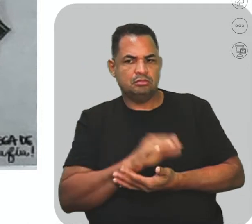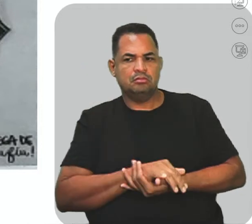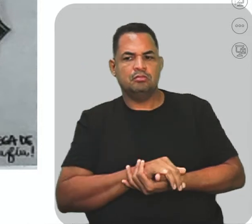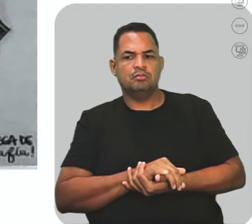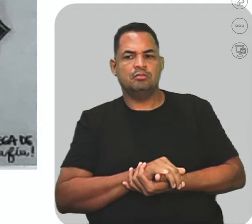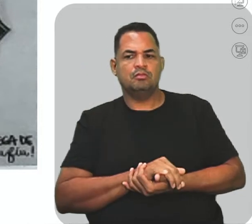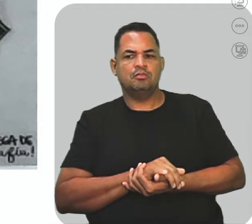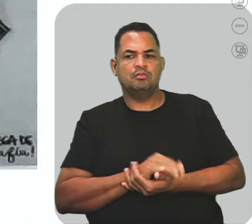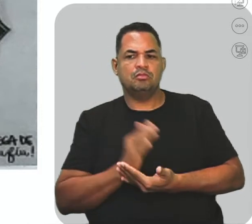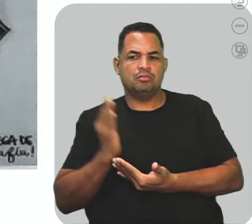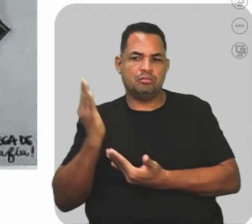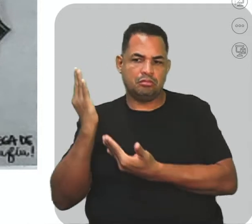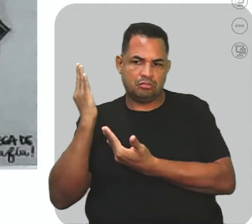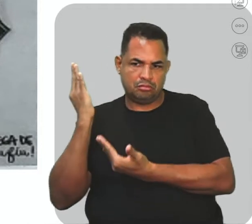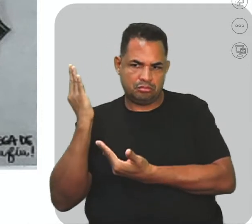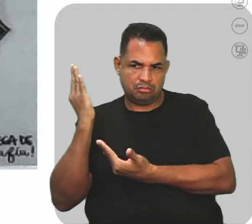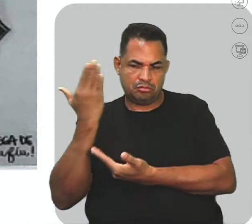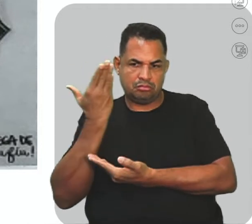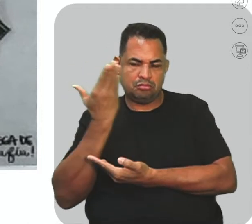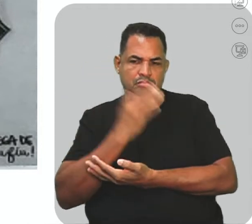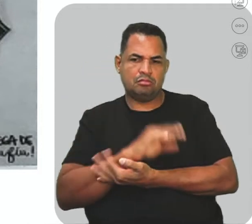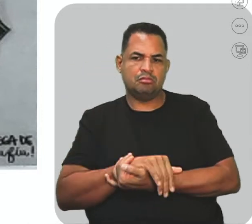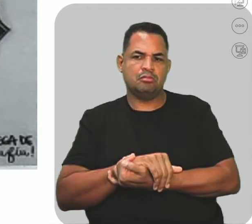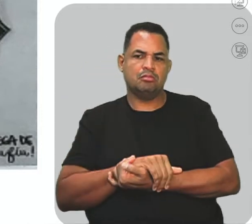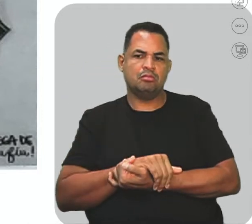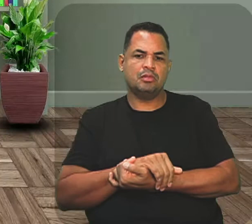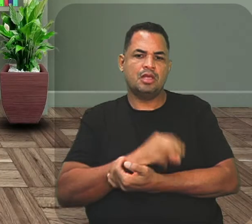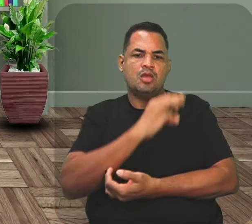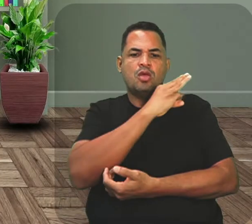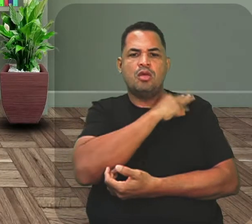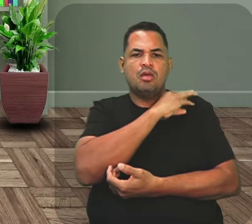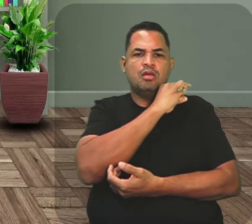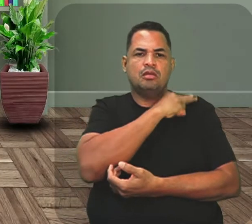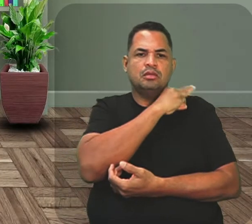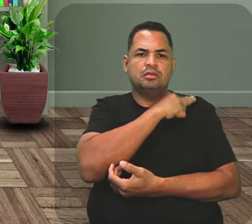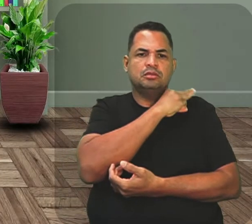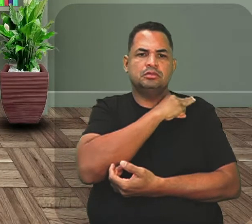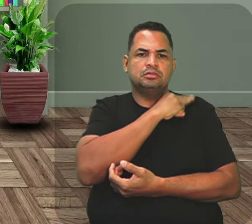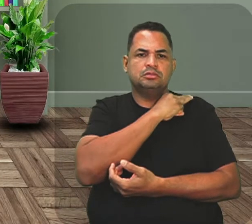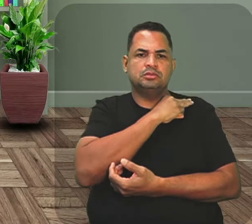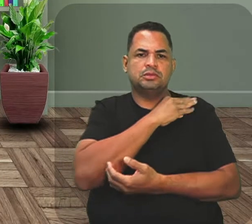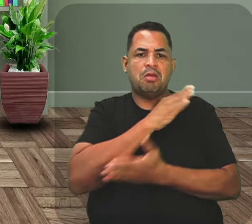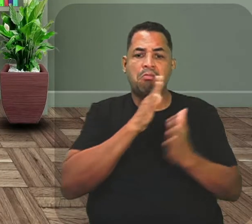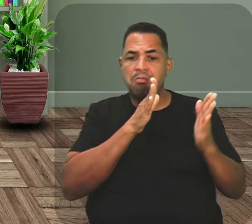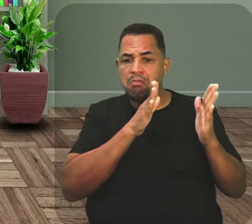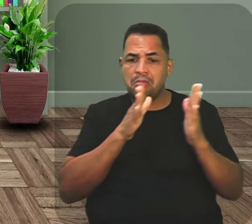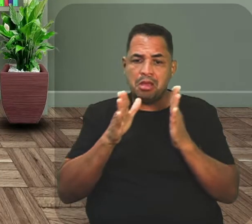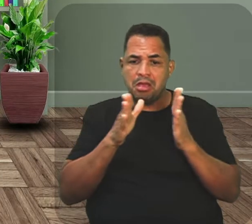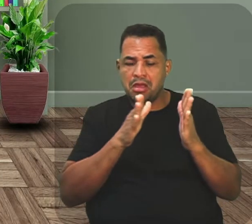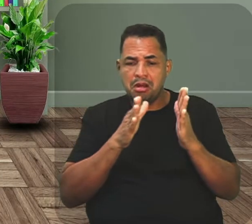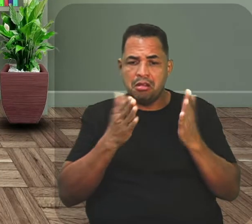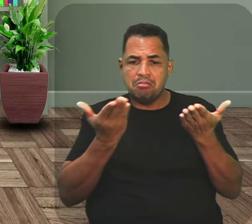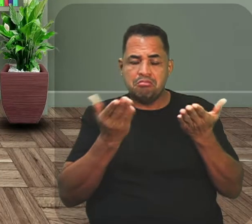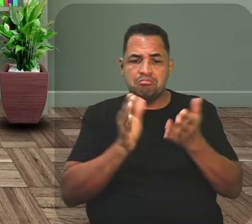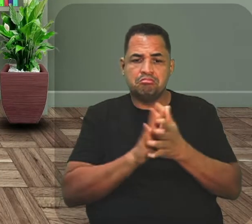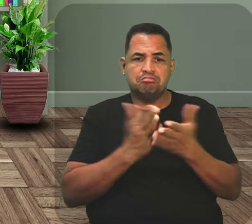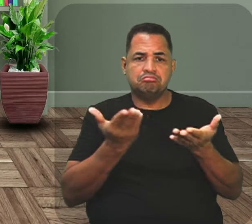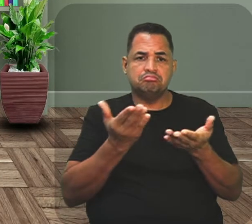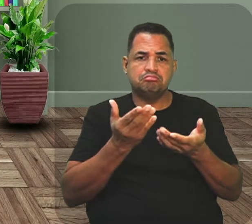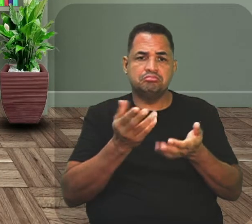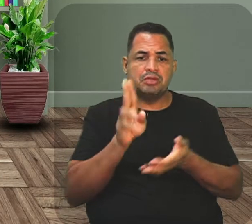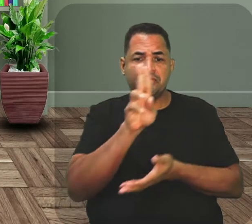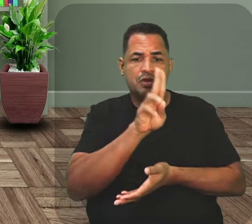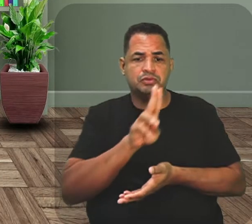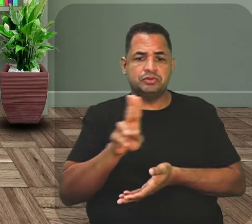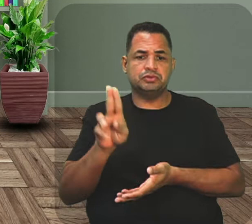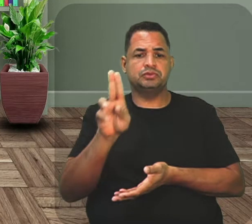Tá? Então, aluno, o terceiro ano é o seu período aí que você vai fazer